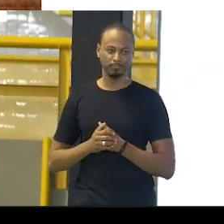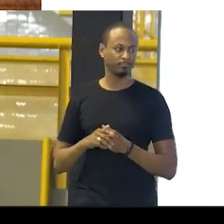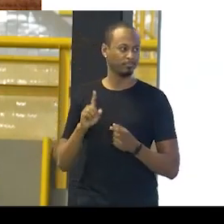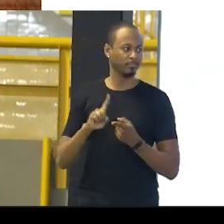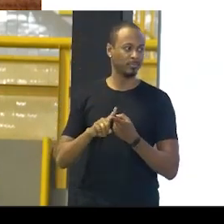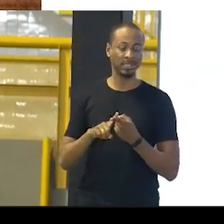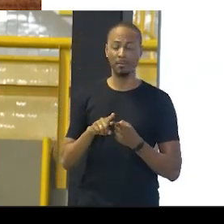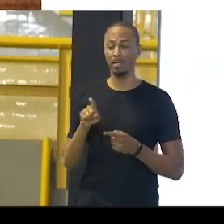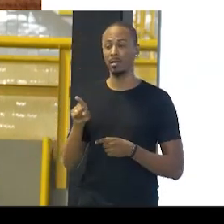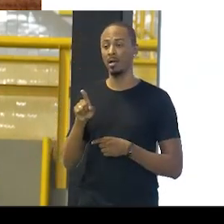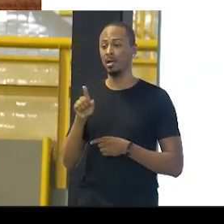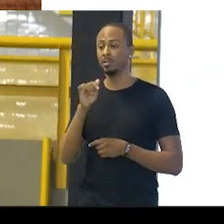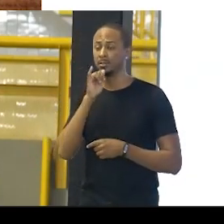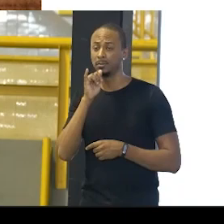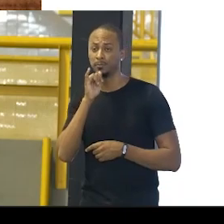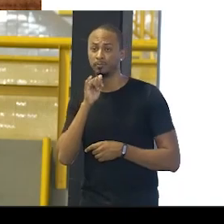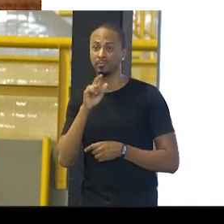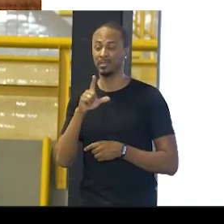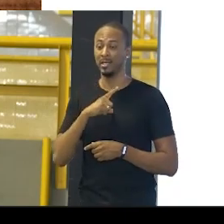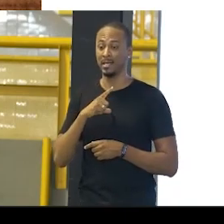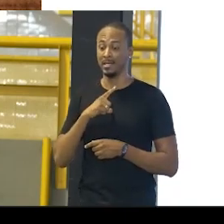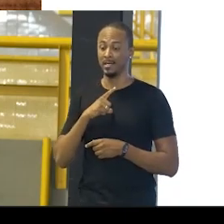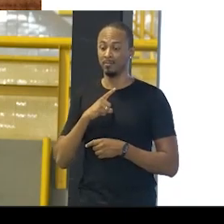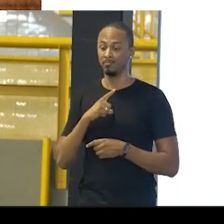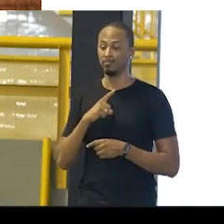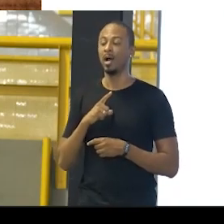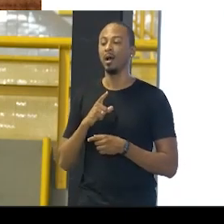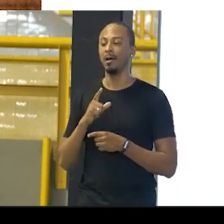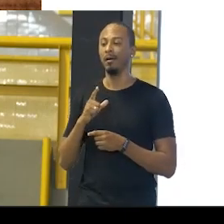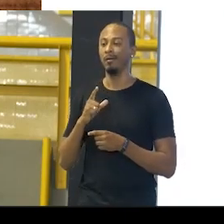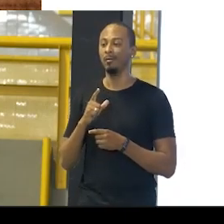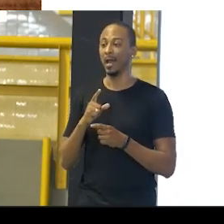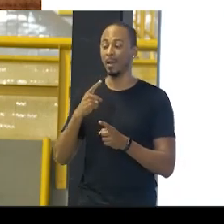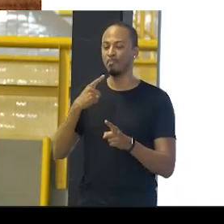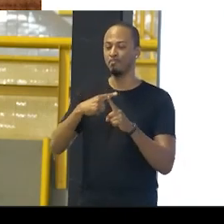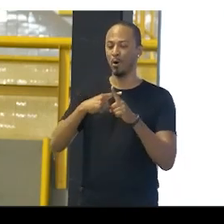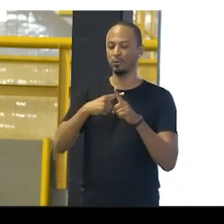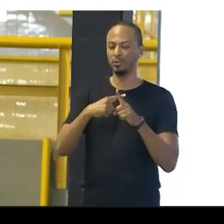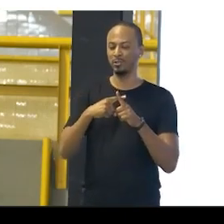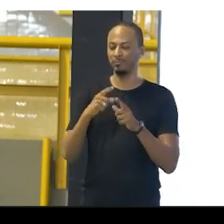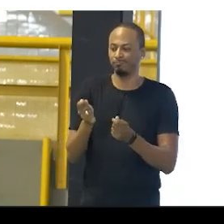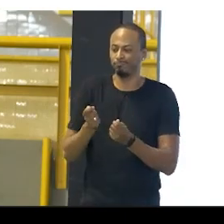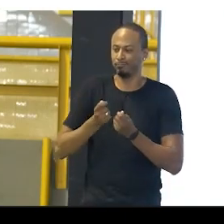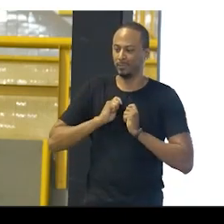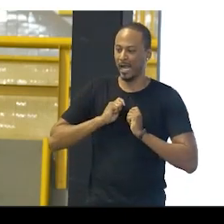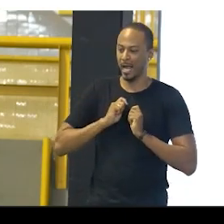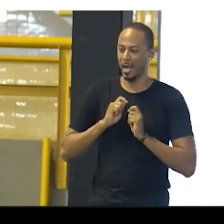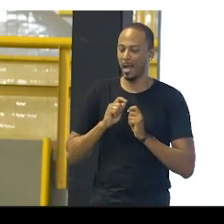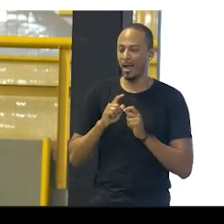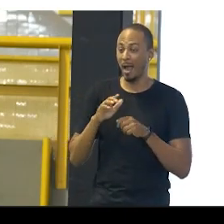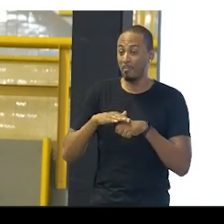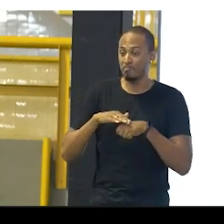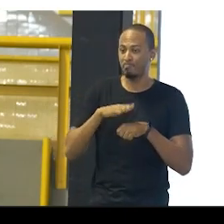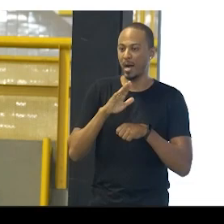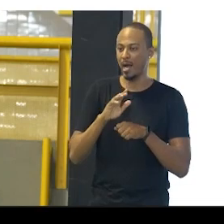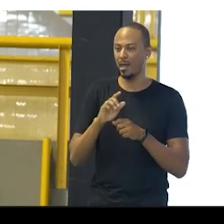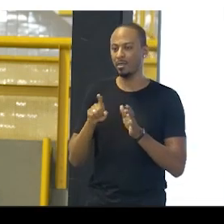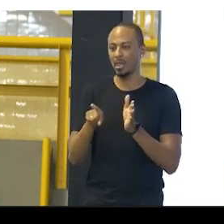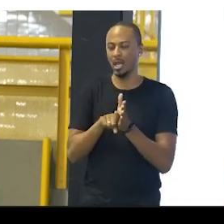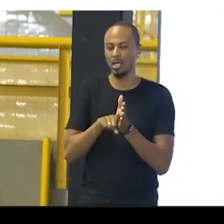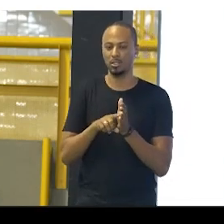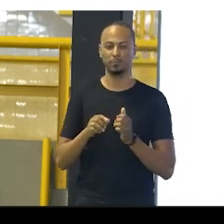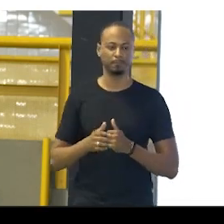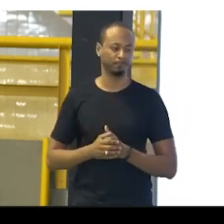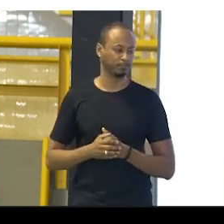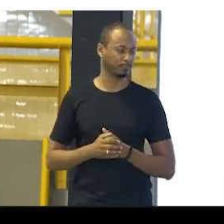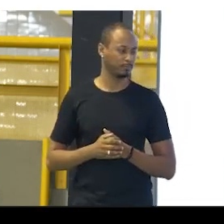gera supera o cansaço e outras coisas que você tem para fazer. Né? Energia nuclear. Bom, já